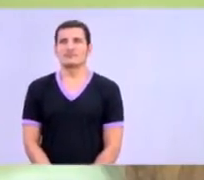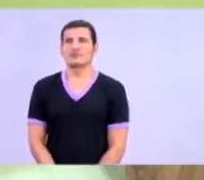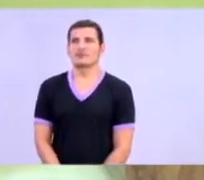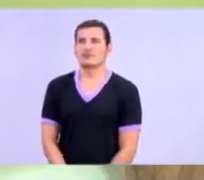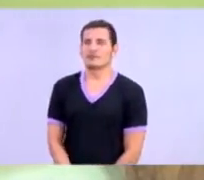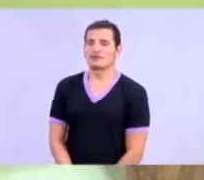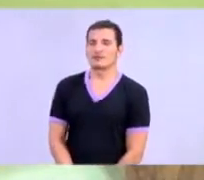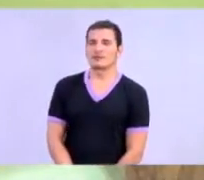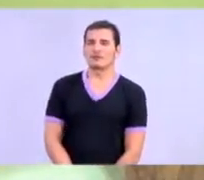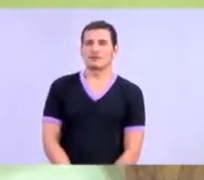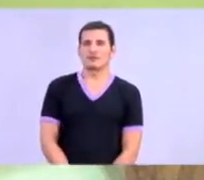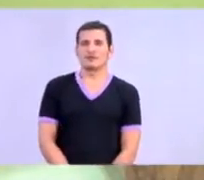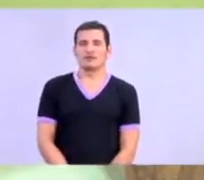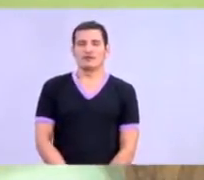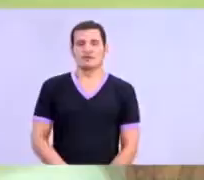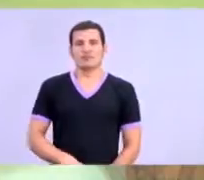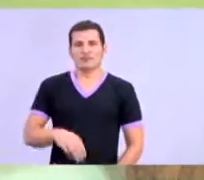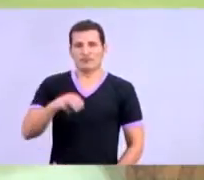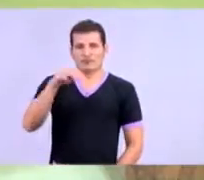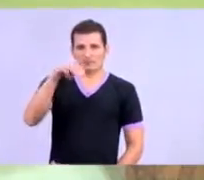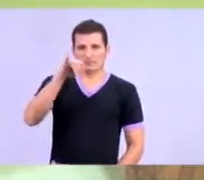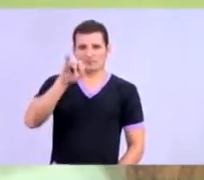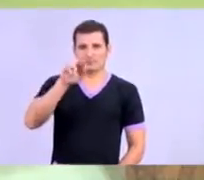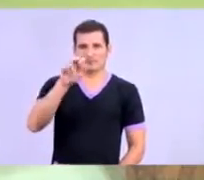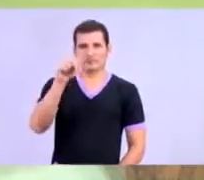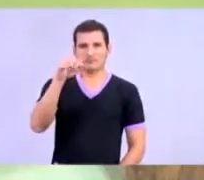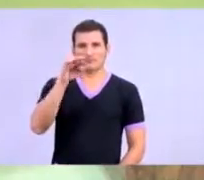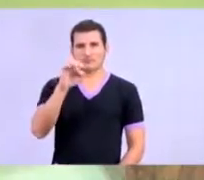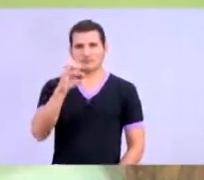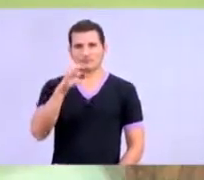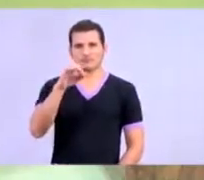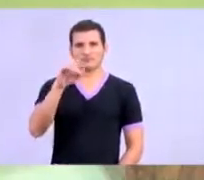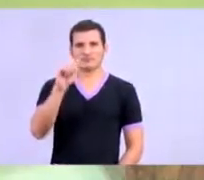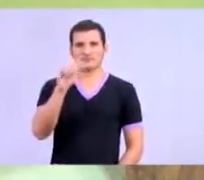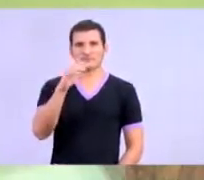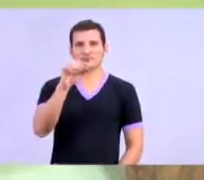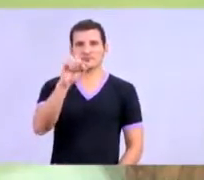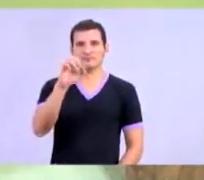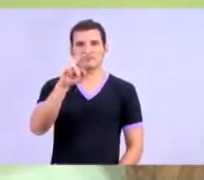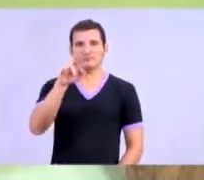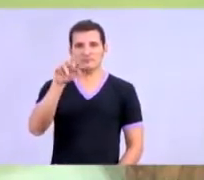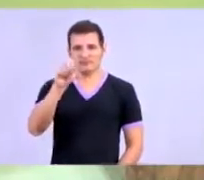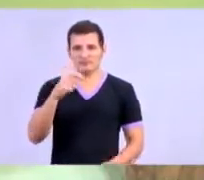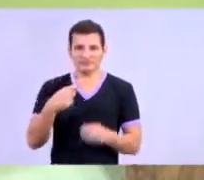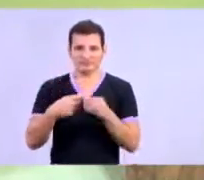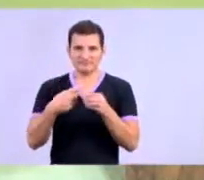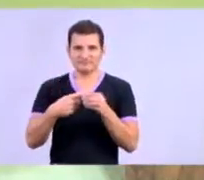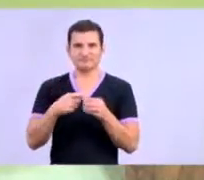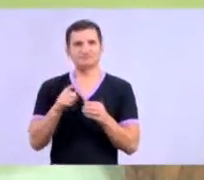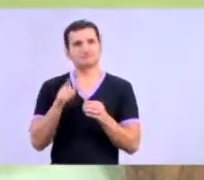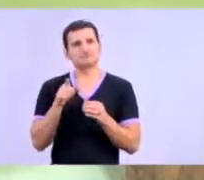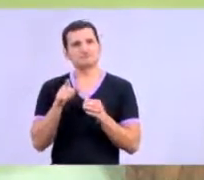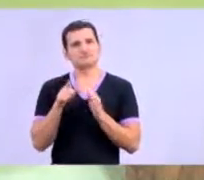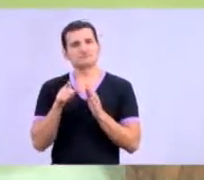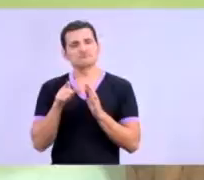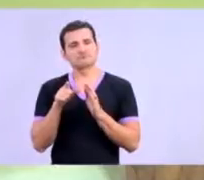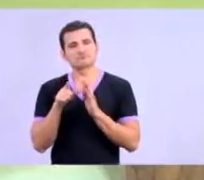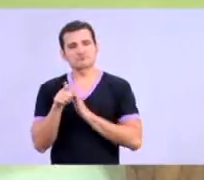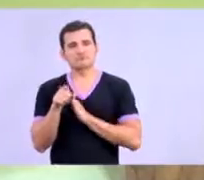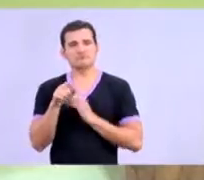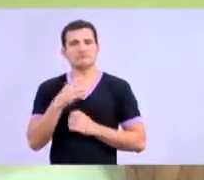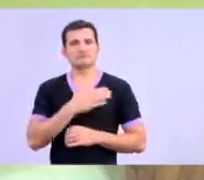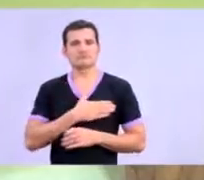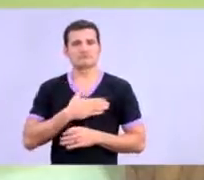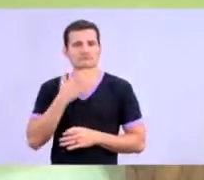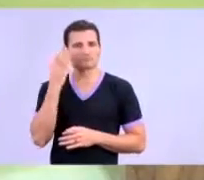pergunta é de Mirante da Serra, do Josimar. Ele pergunta o seguinte: gostaria de saber se os dispositivos intermediários são, por